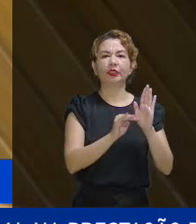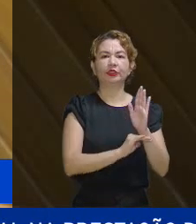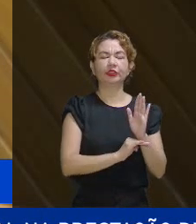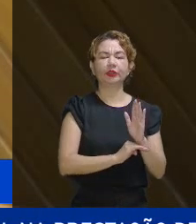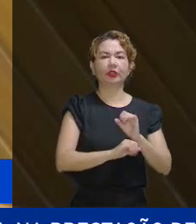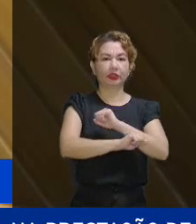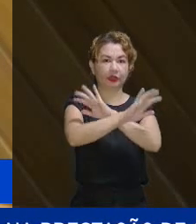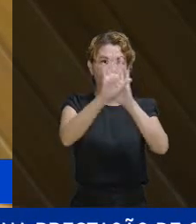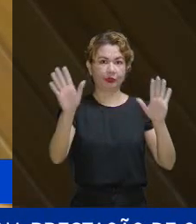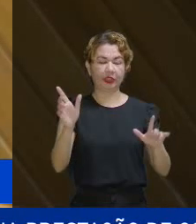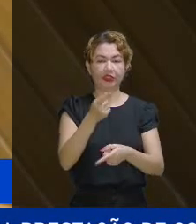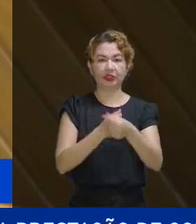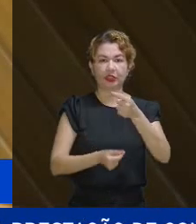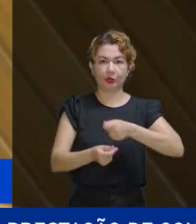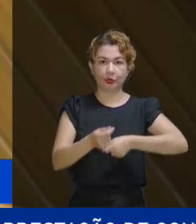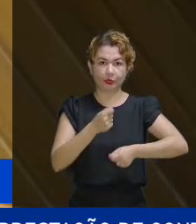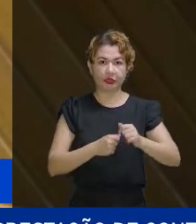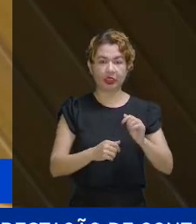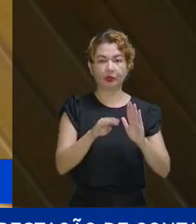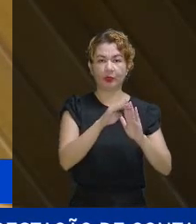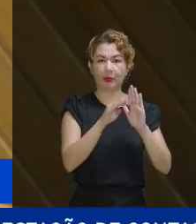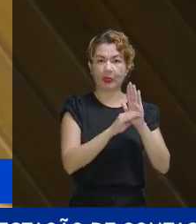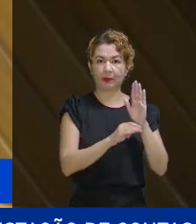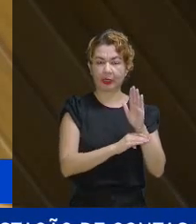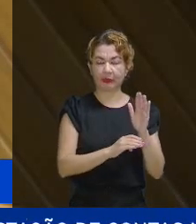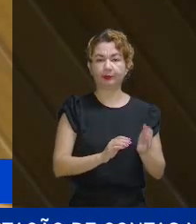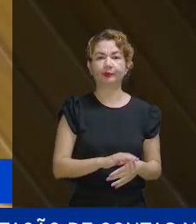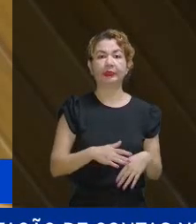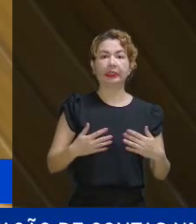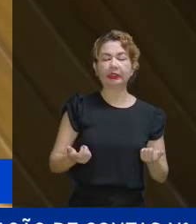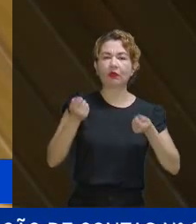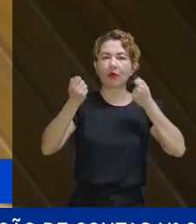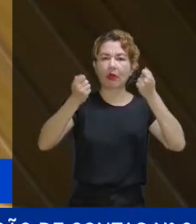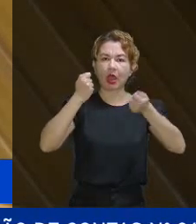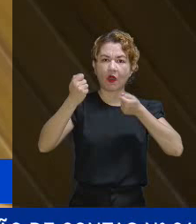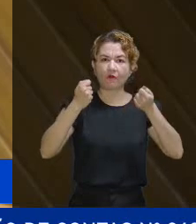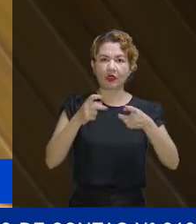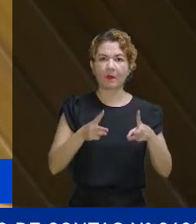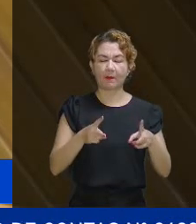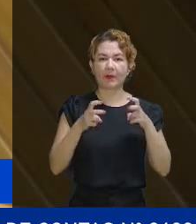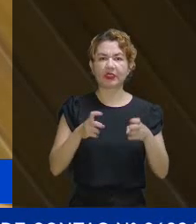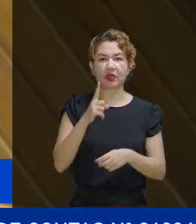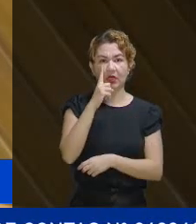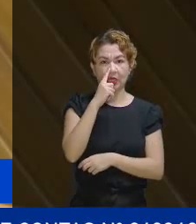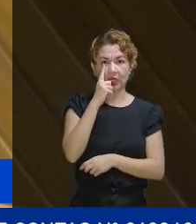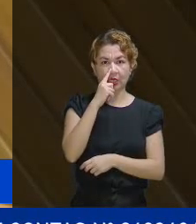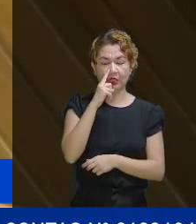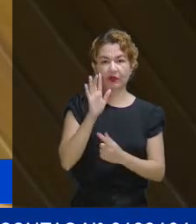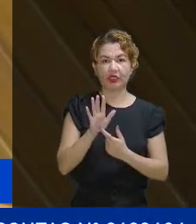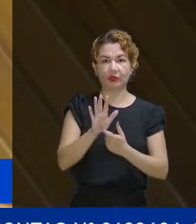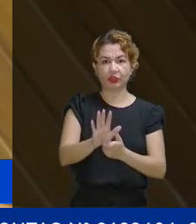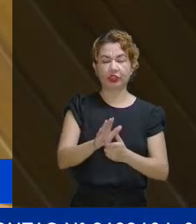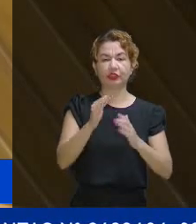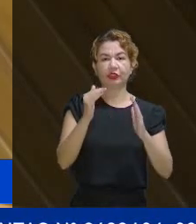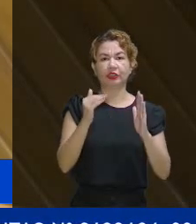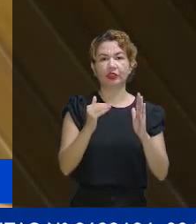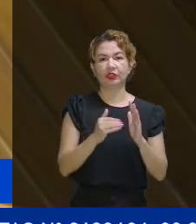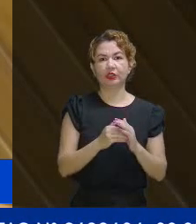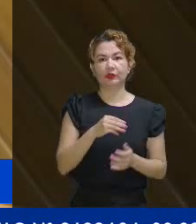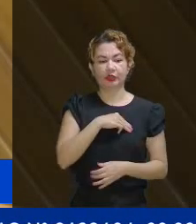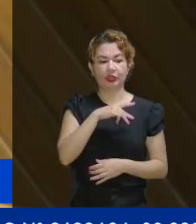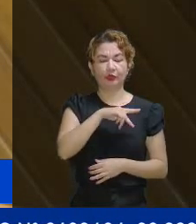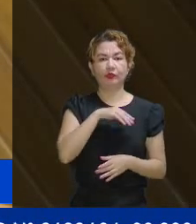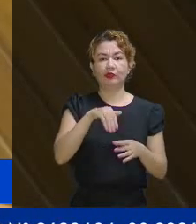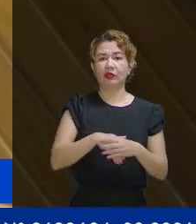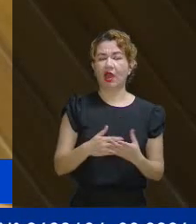da economicidade. Após análise, verifica-se que a falha apontada pelo Ministério Público Eleitoral